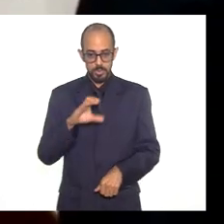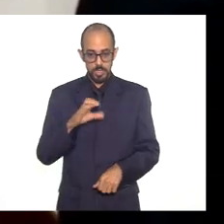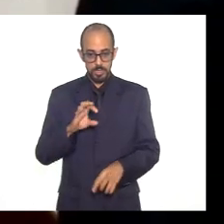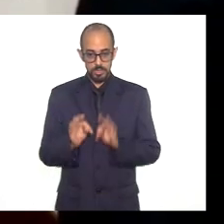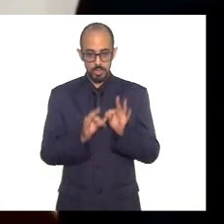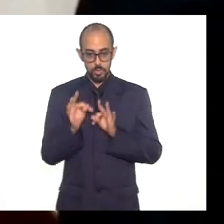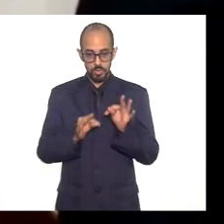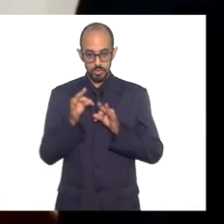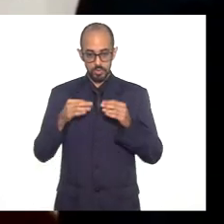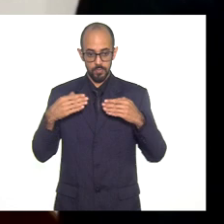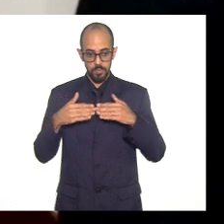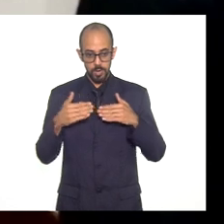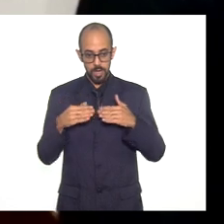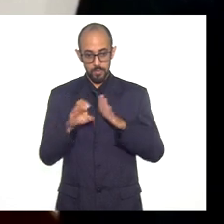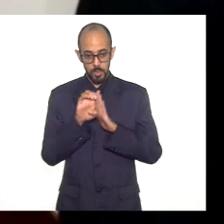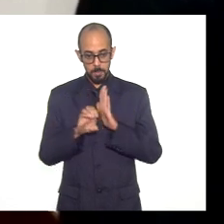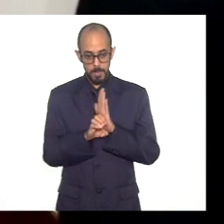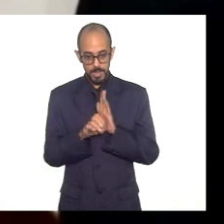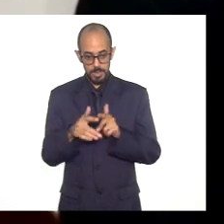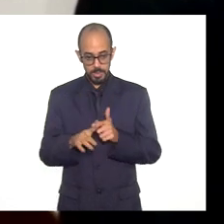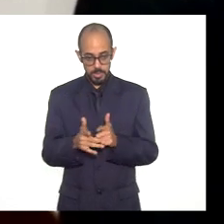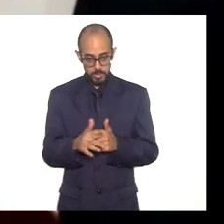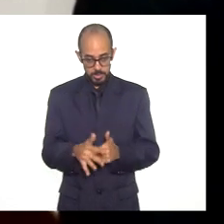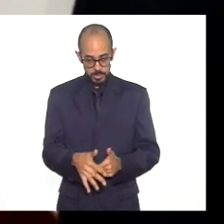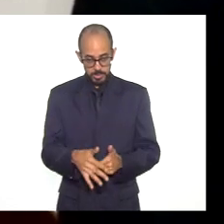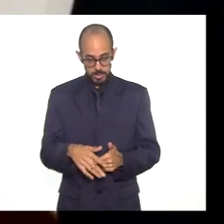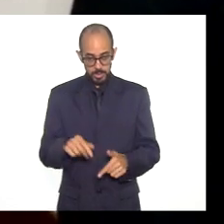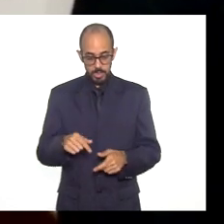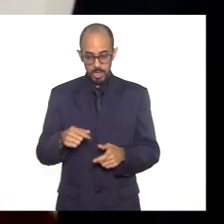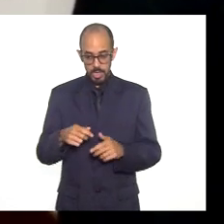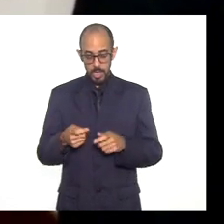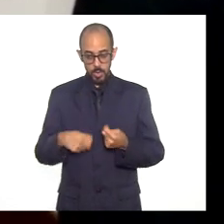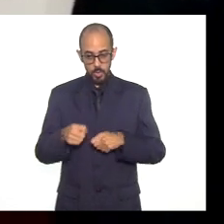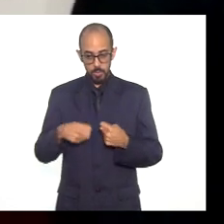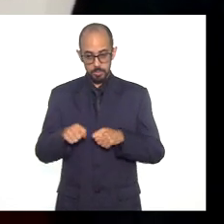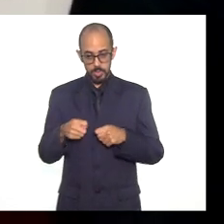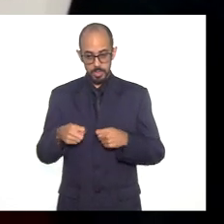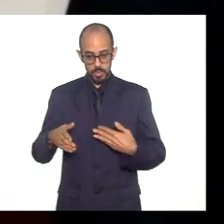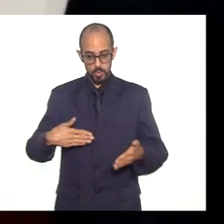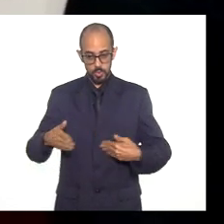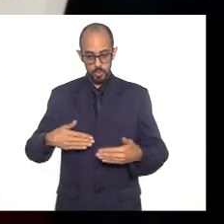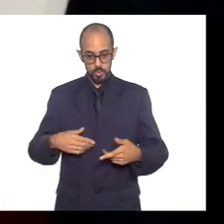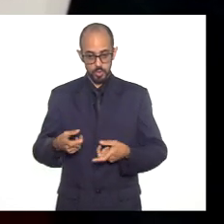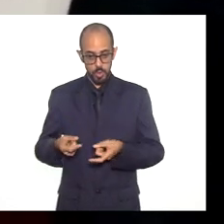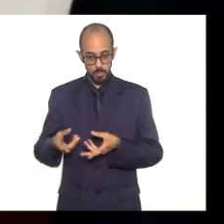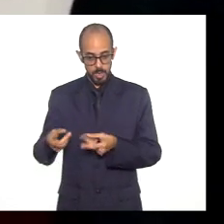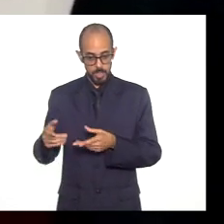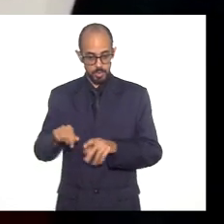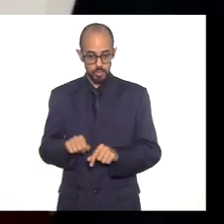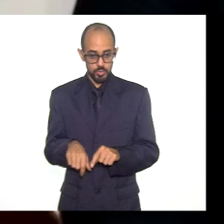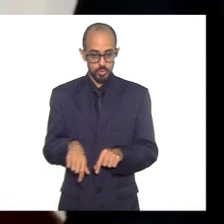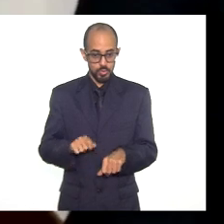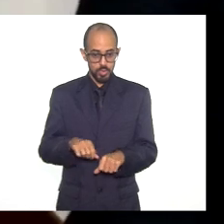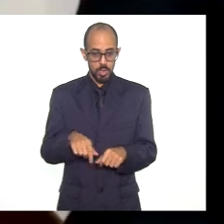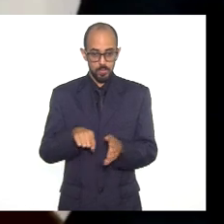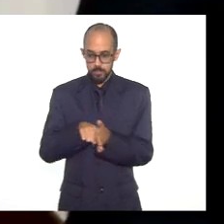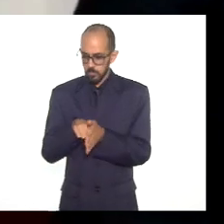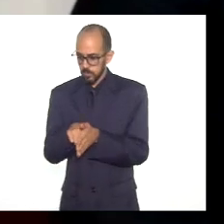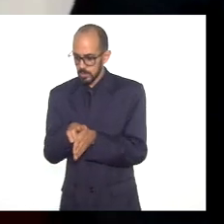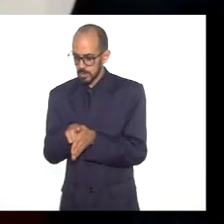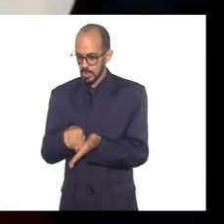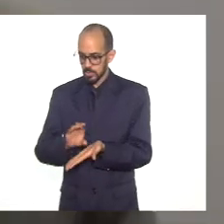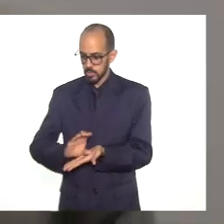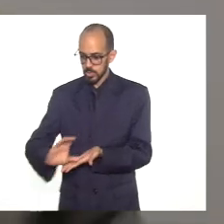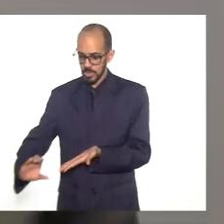tecnologia, favorável com emendas. Economia, indústria e comércio, favorável com as emendas da Comissão de Ciência e Tecnologia, de Orçamento, Finanças, Fiscalização Financeira e